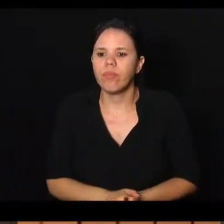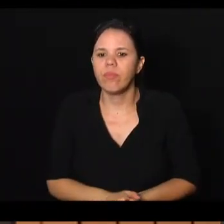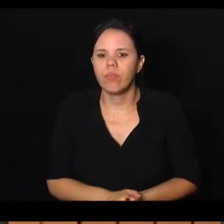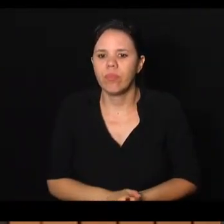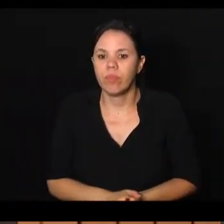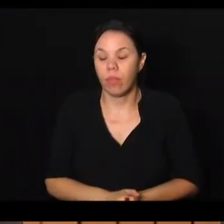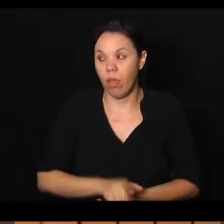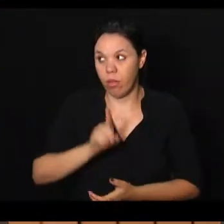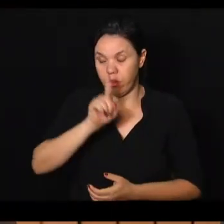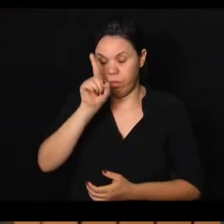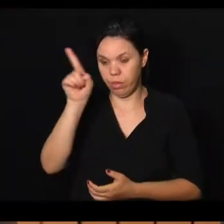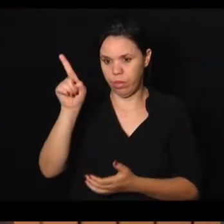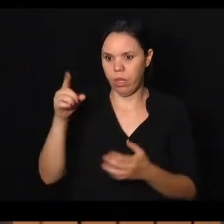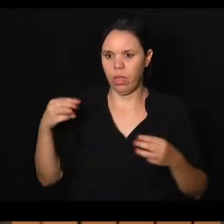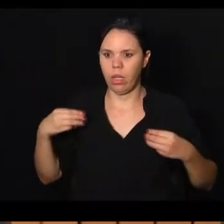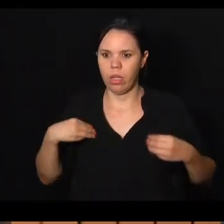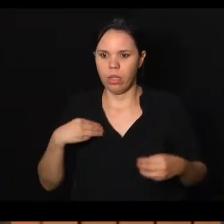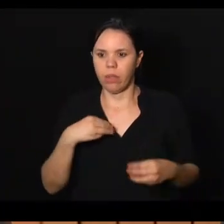lá no Ministério,